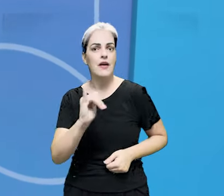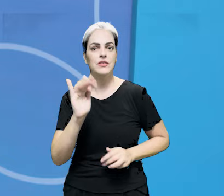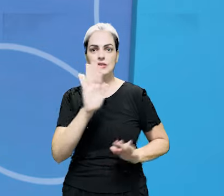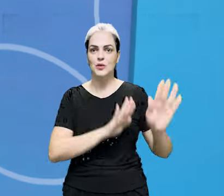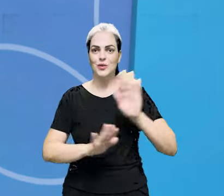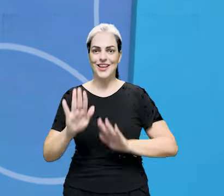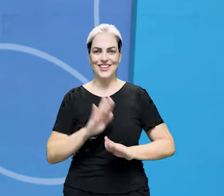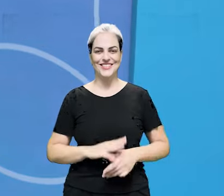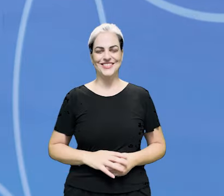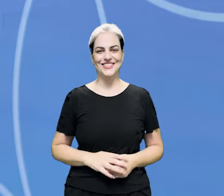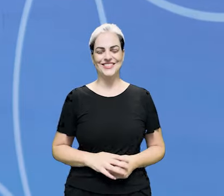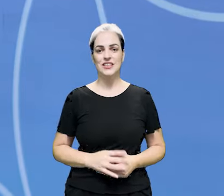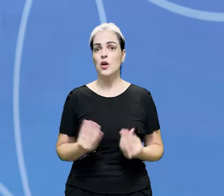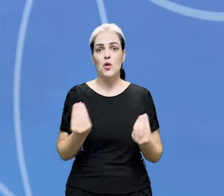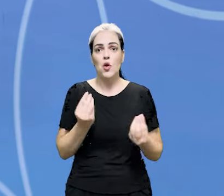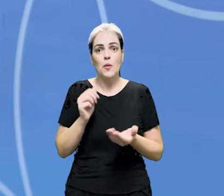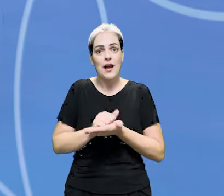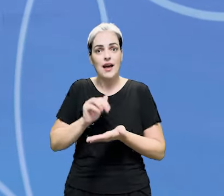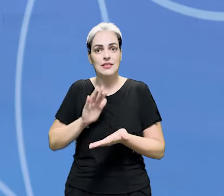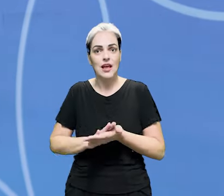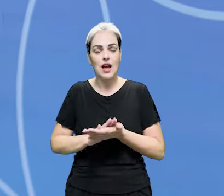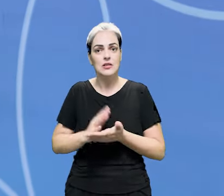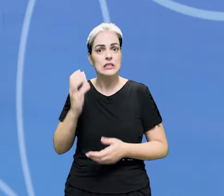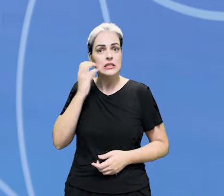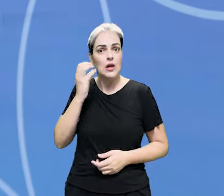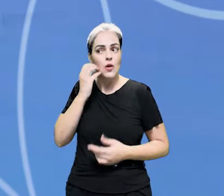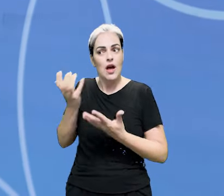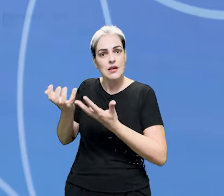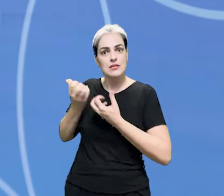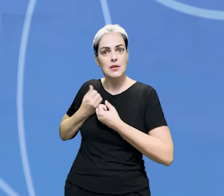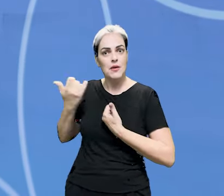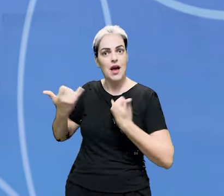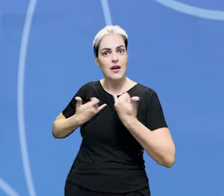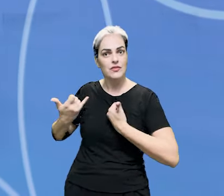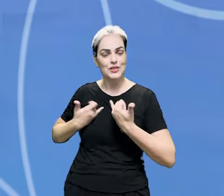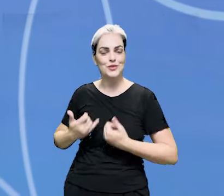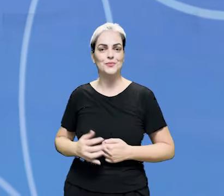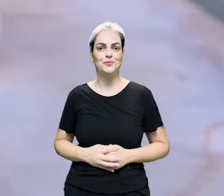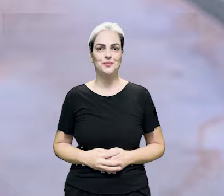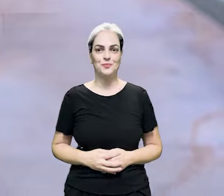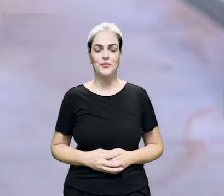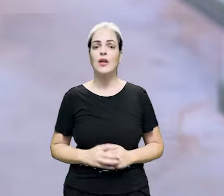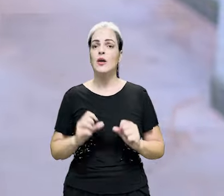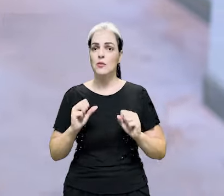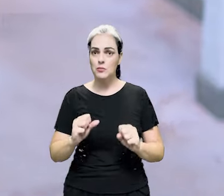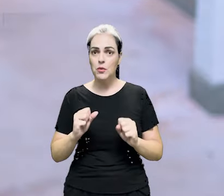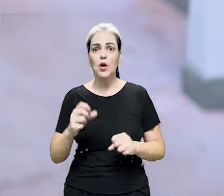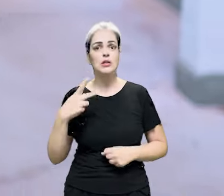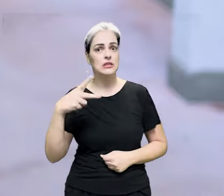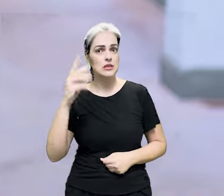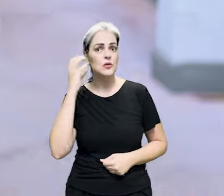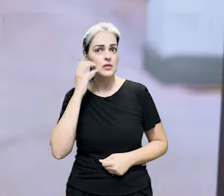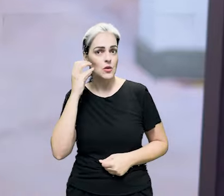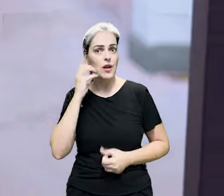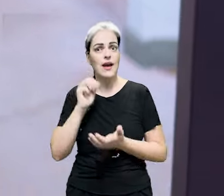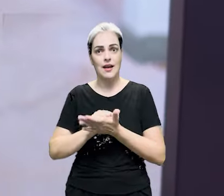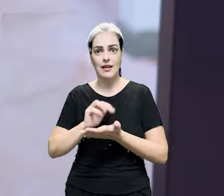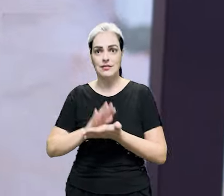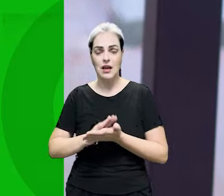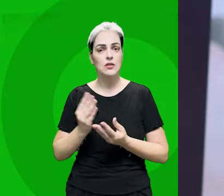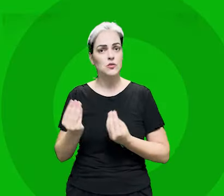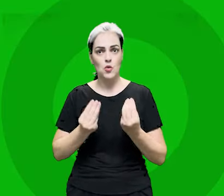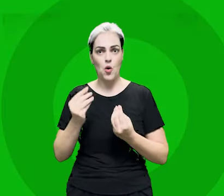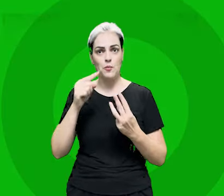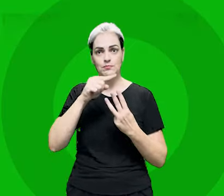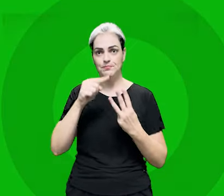para te ajudar e te alertar. Saiba como se cadastrar e receber os alertas da Defesa Civil Nacional. Para receber alertas no seu celular, temos três